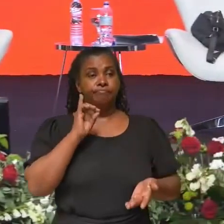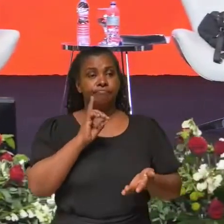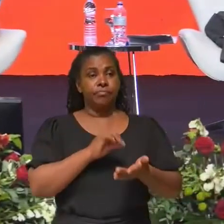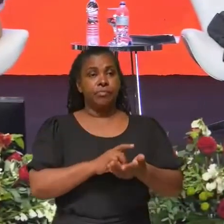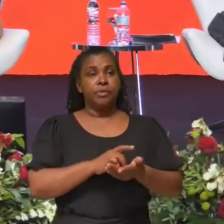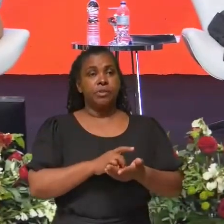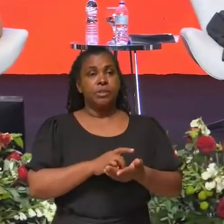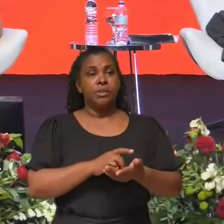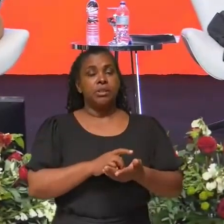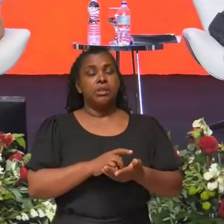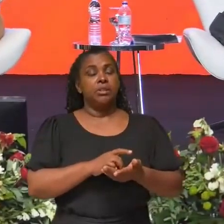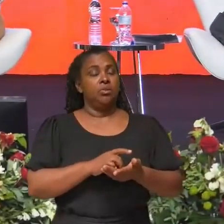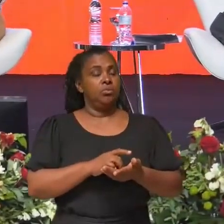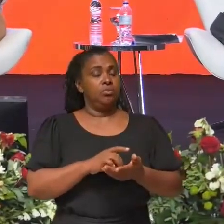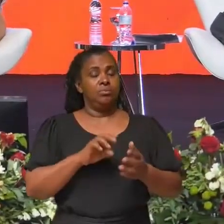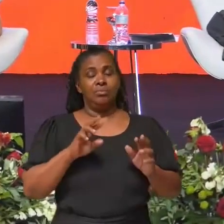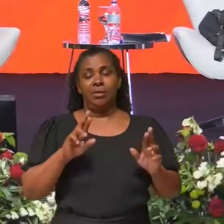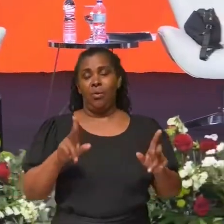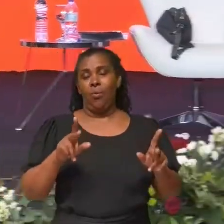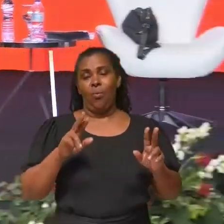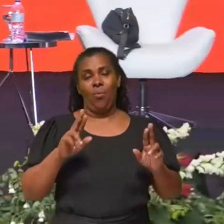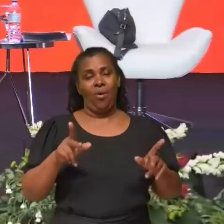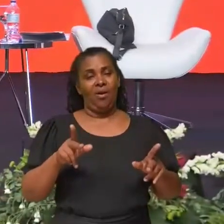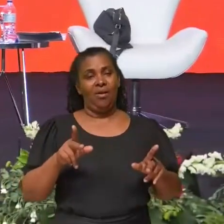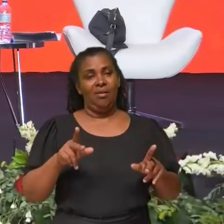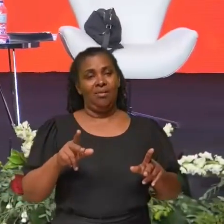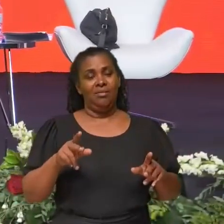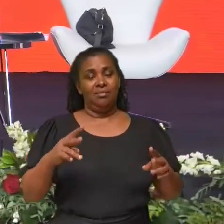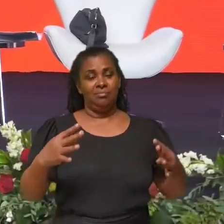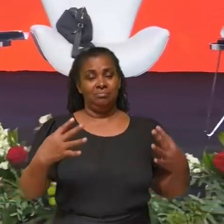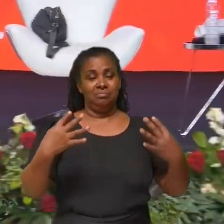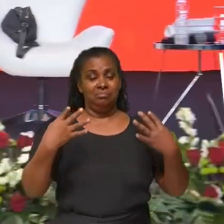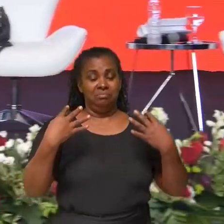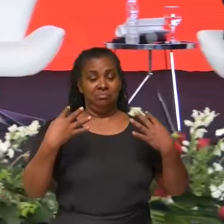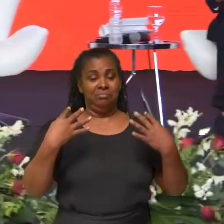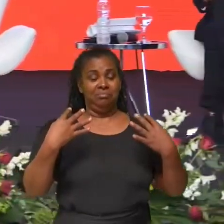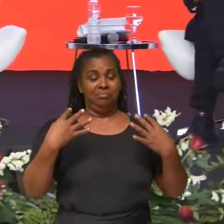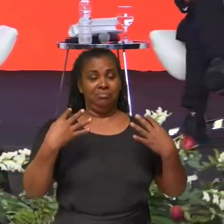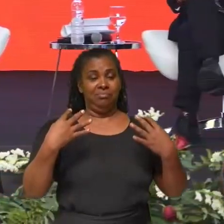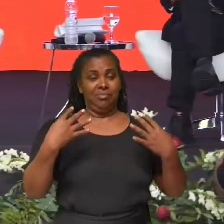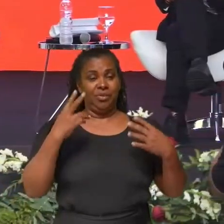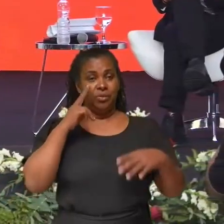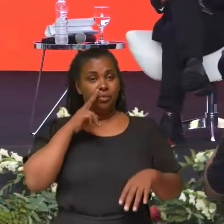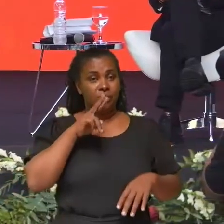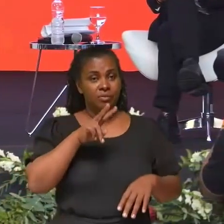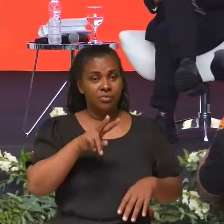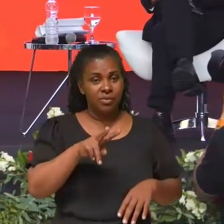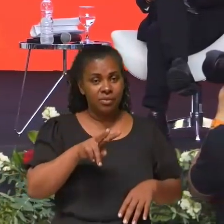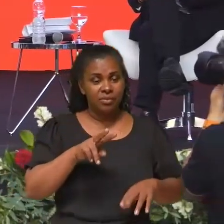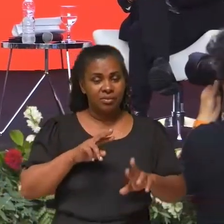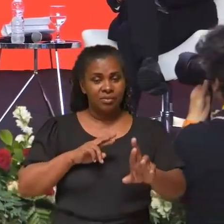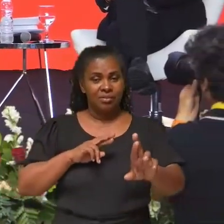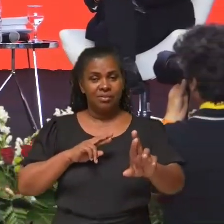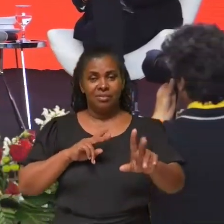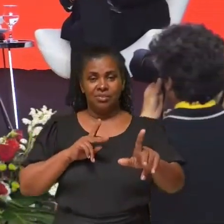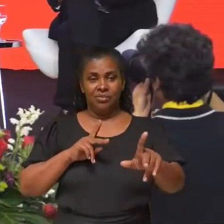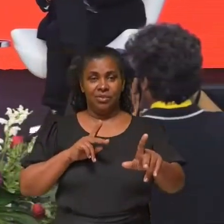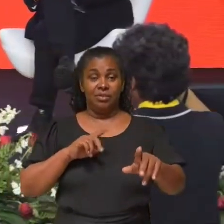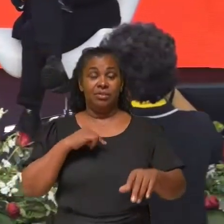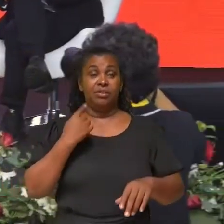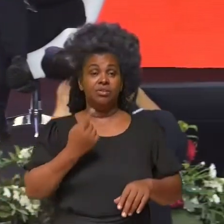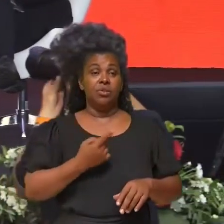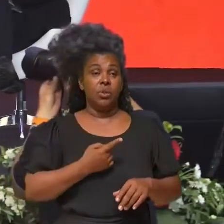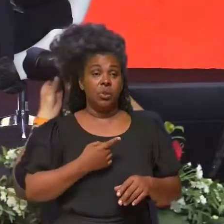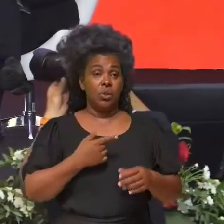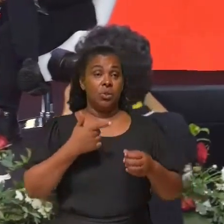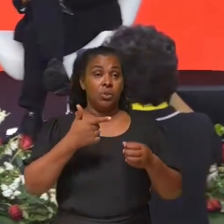somos vistas. Nós, como militantes do PT, achamos que somos isso. Mas o